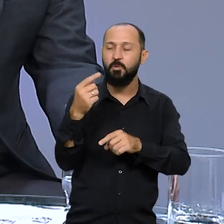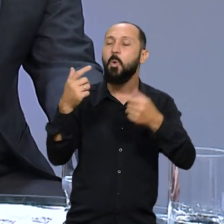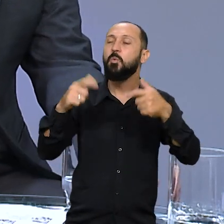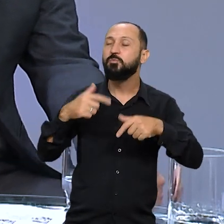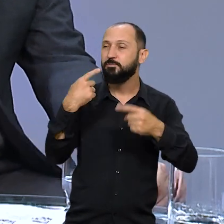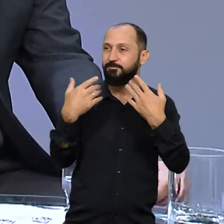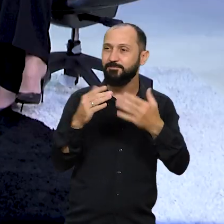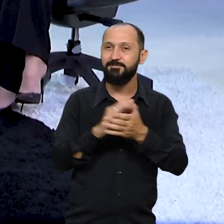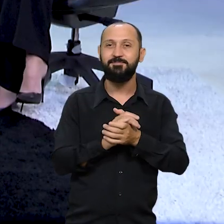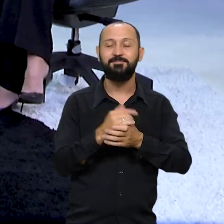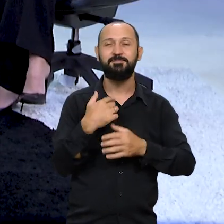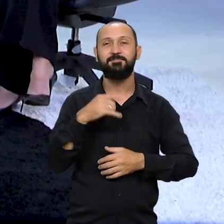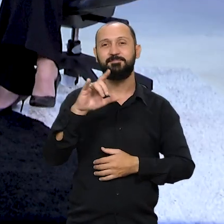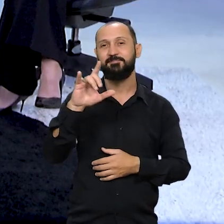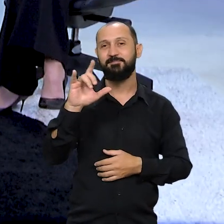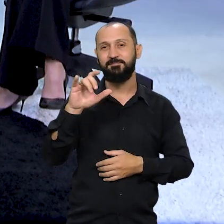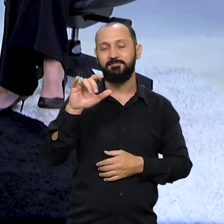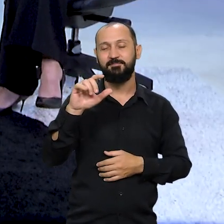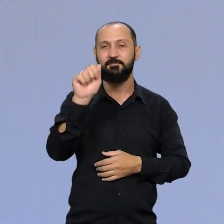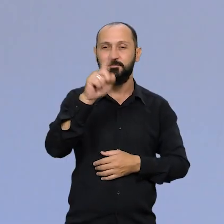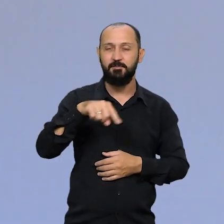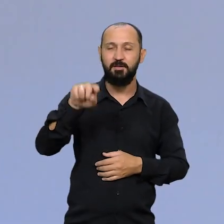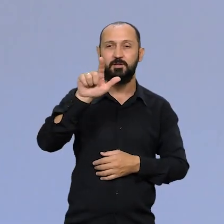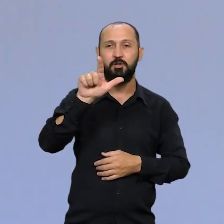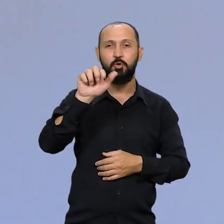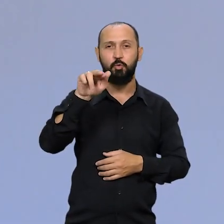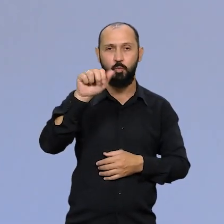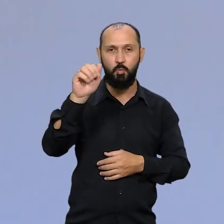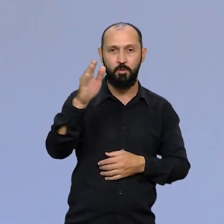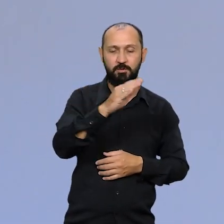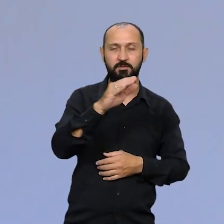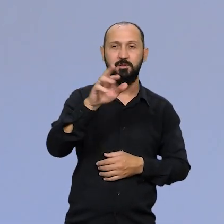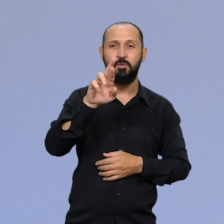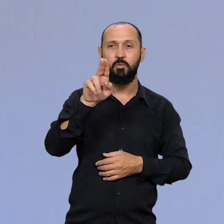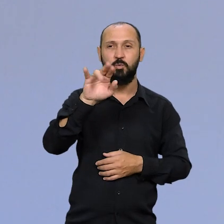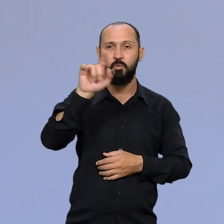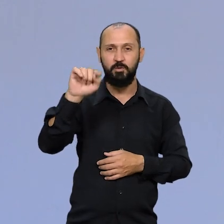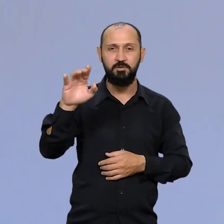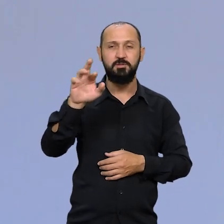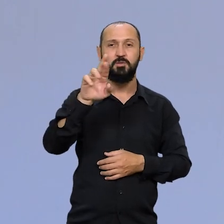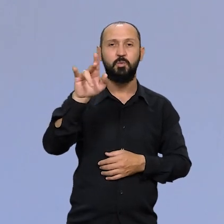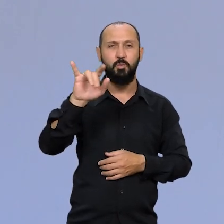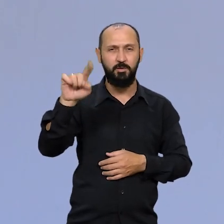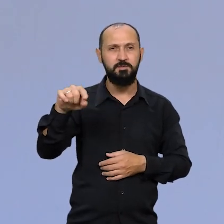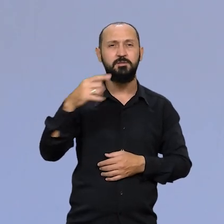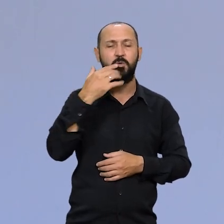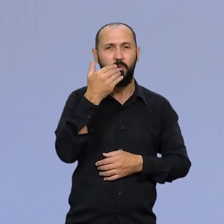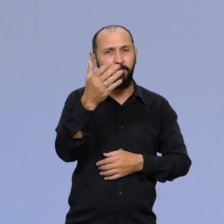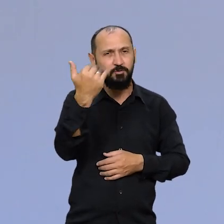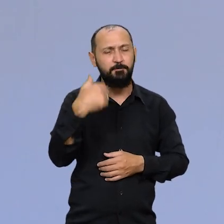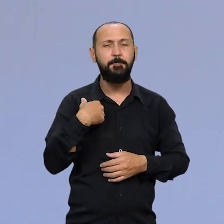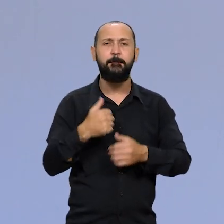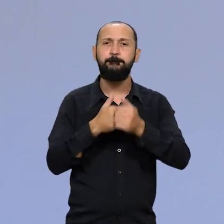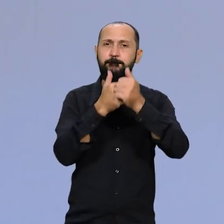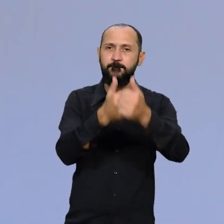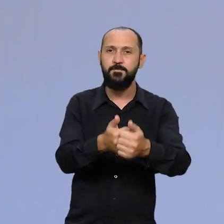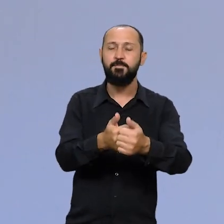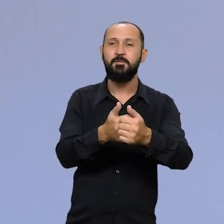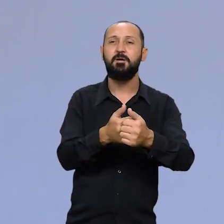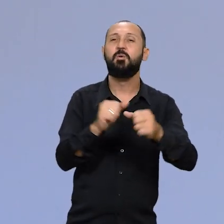E aquelas áreas que são reivindicadas, mas que não tinham índio 88, ainda assim podem ser demarcadas, não pelo